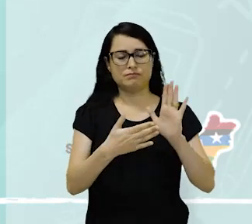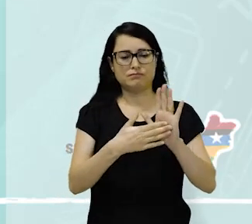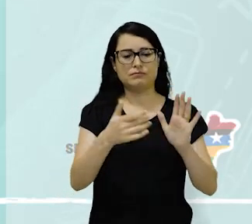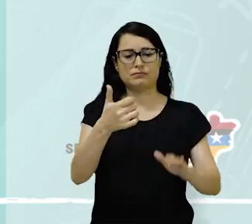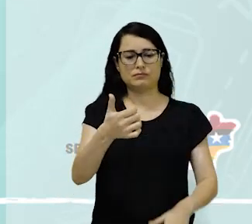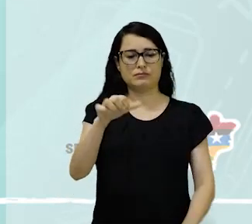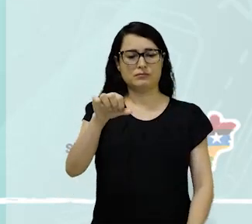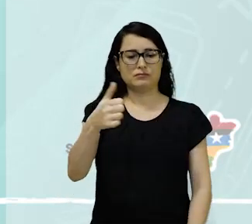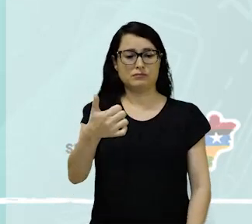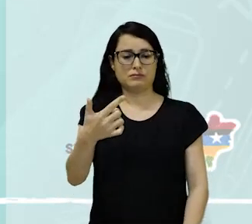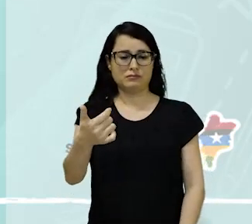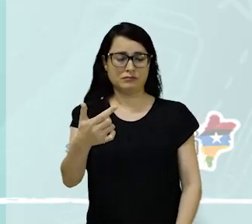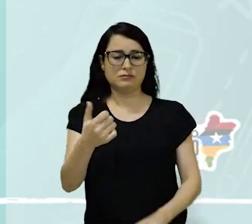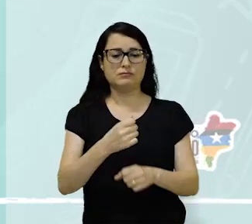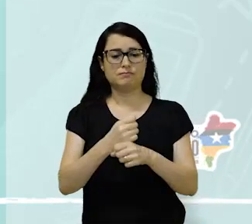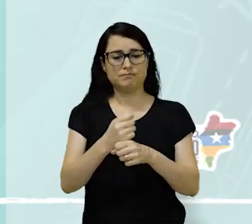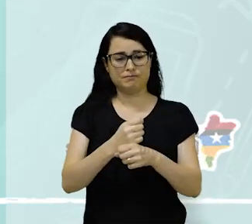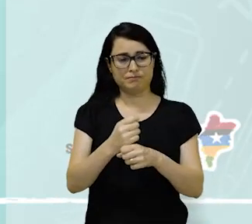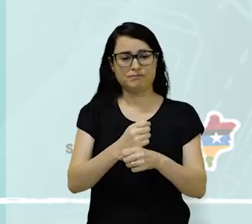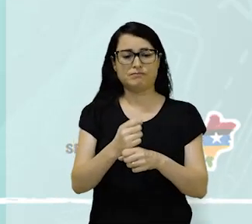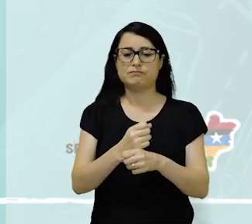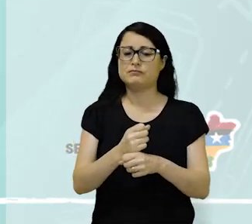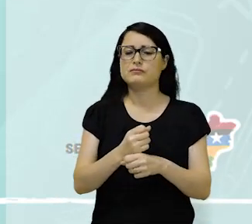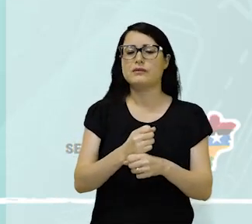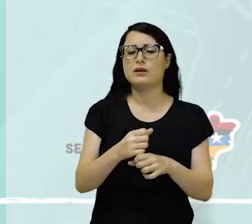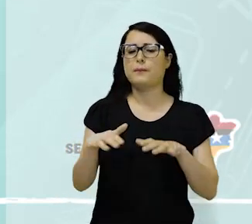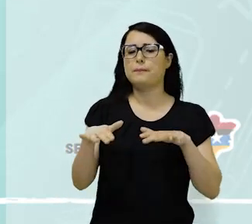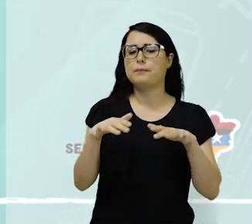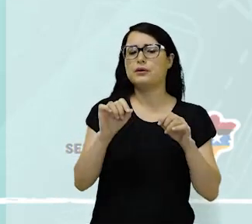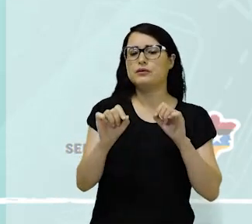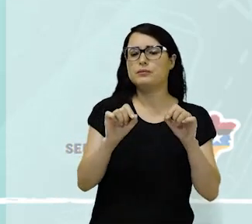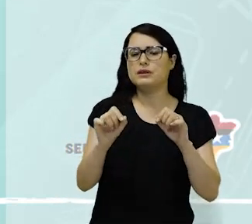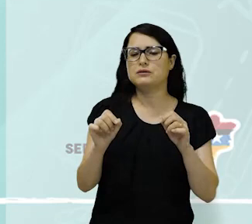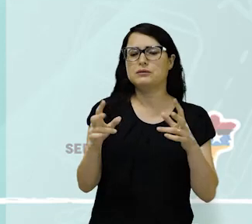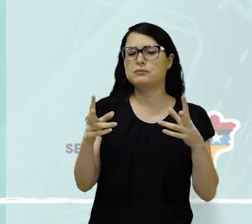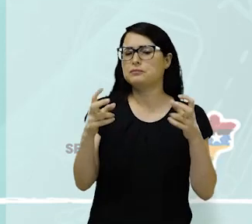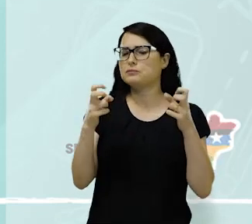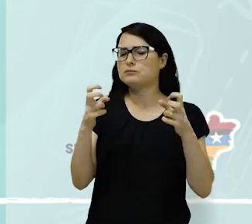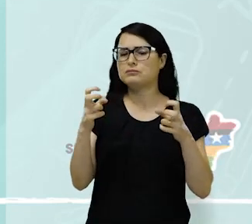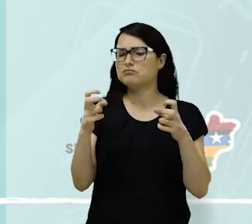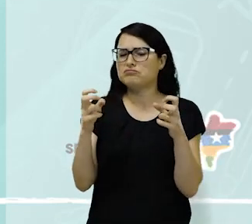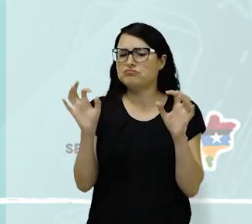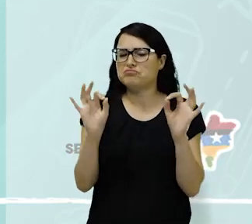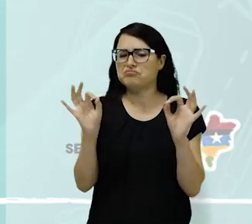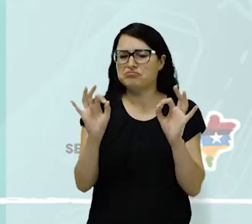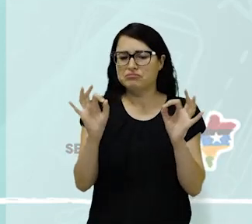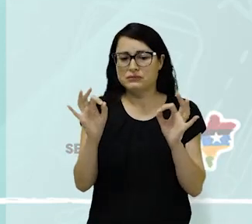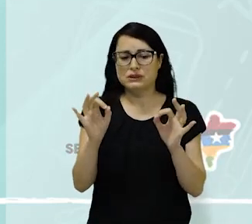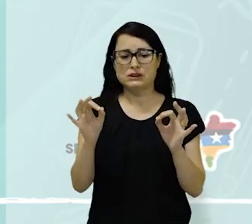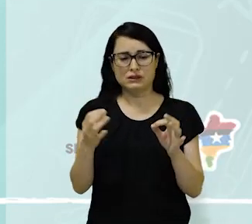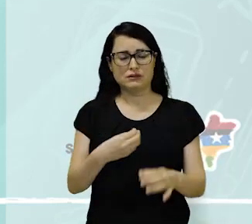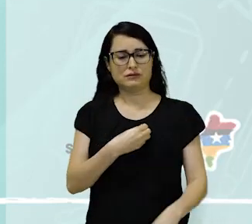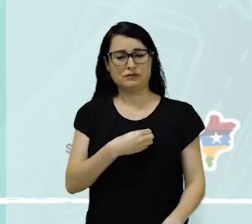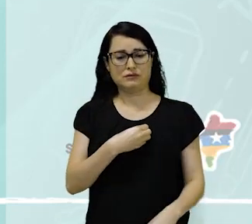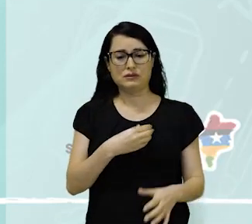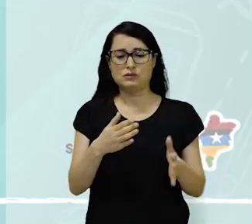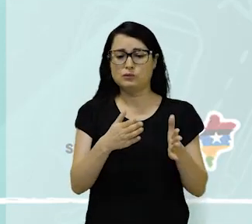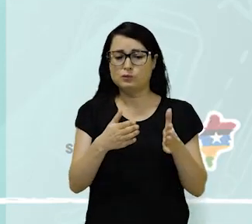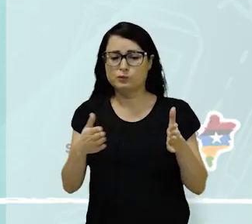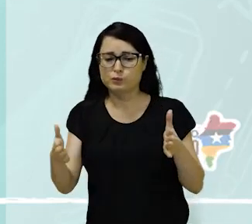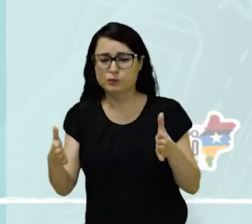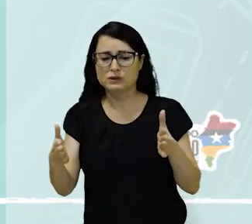existe um movimento, ainda que imperceptível, dentro da nossa vivência de tempo, que faz com que os continentes se